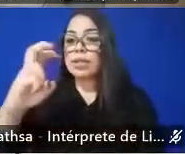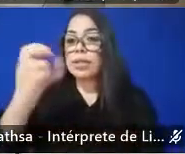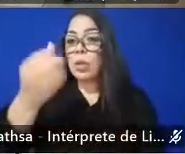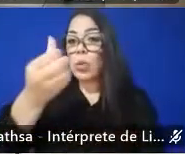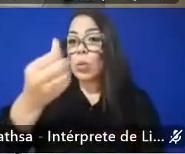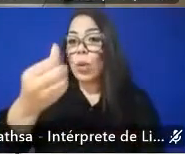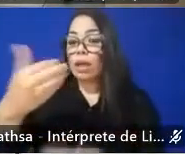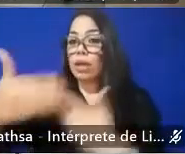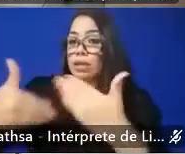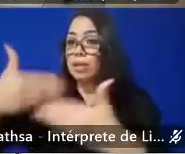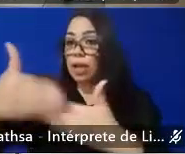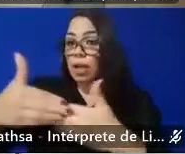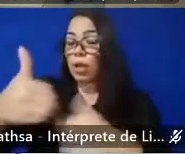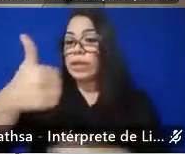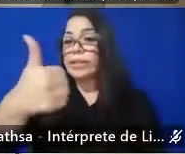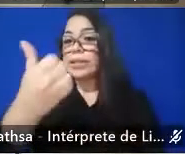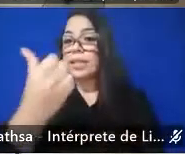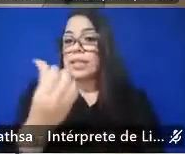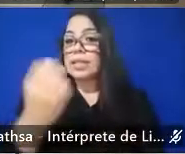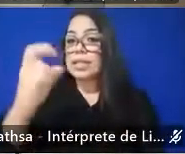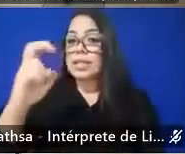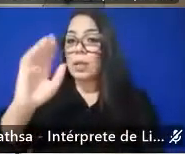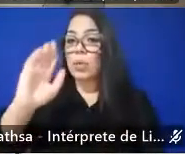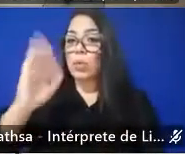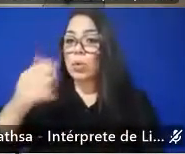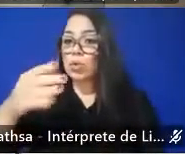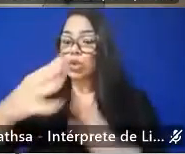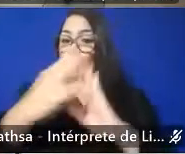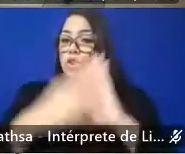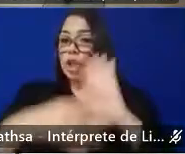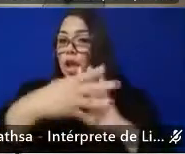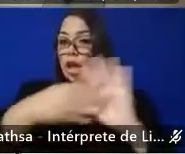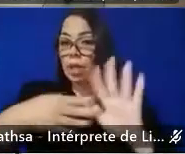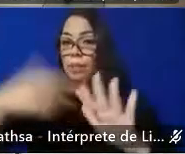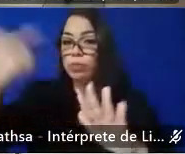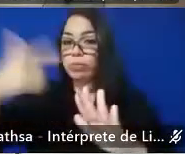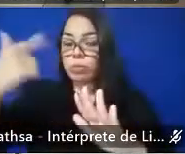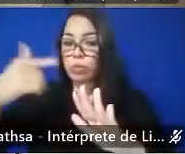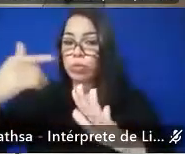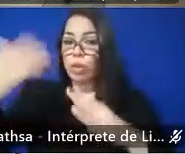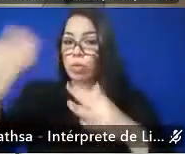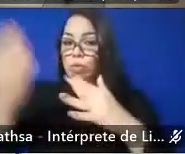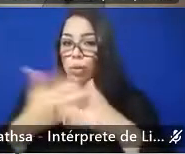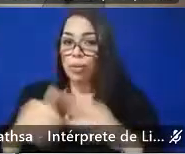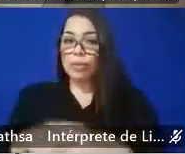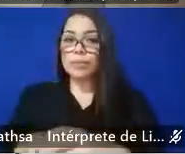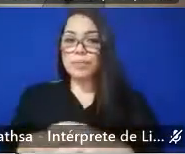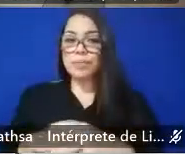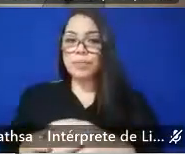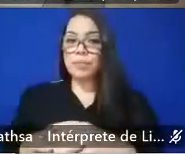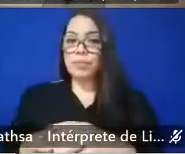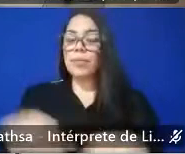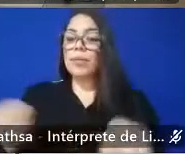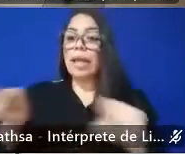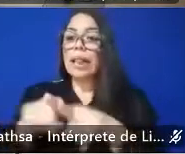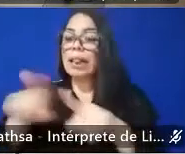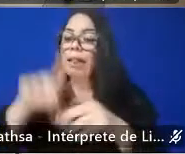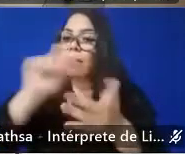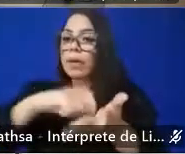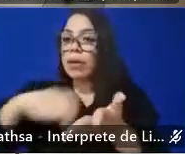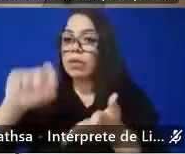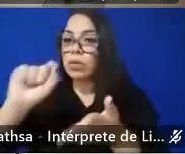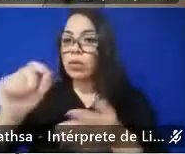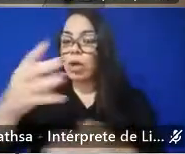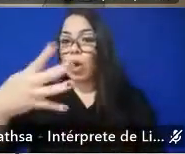165 agendadas para o segundo semestre e foram restaurados cerca de quarenta